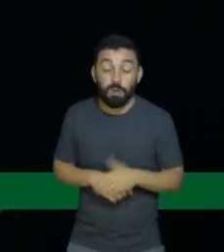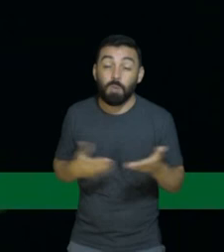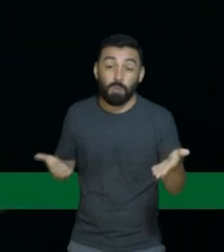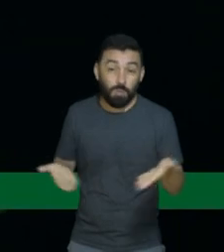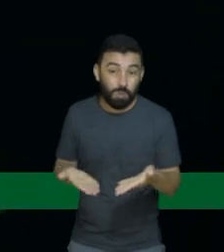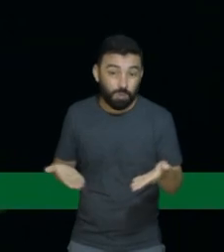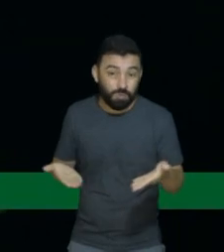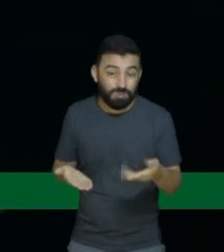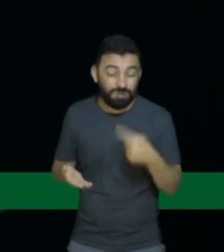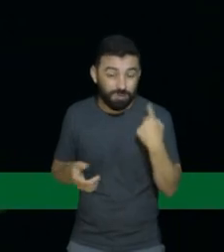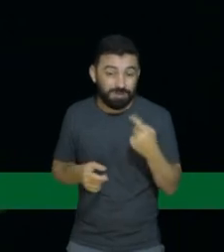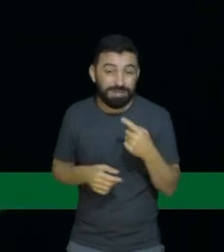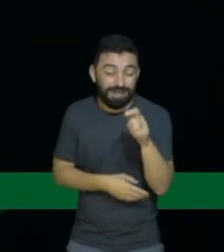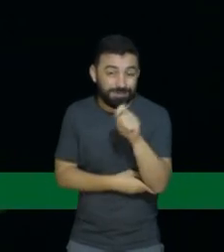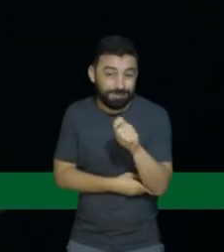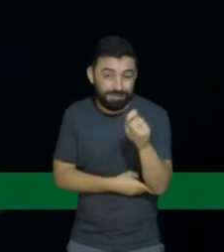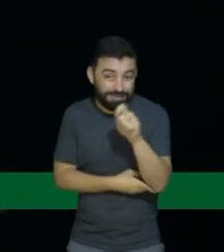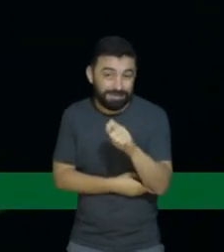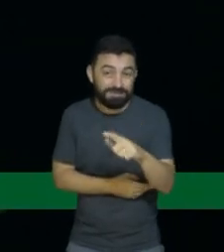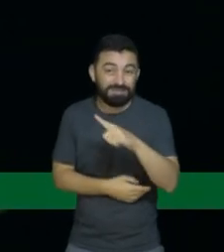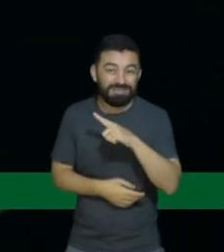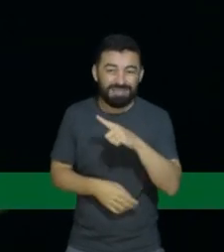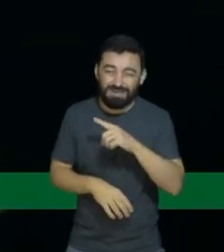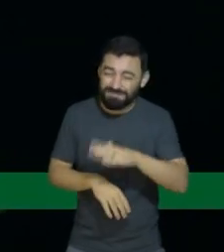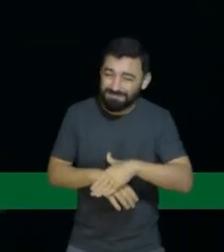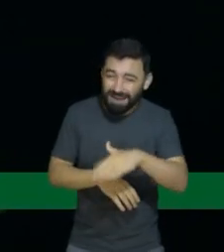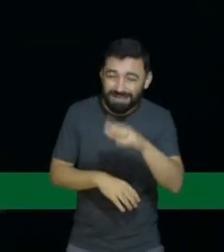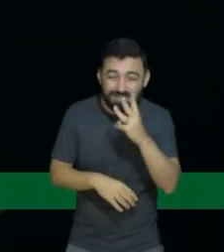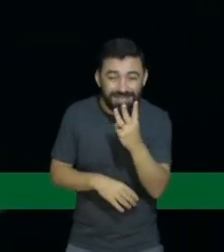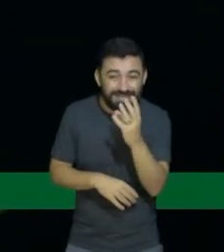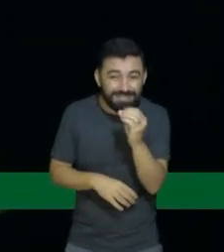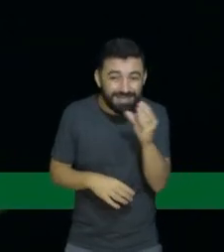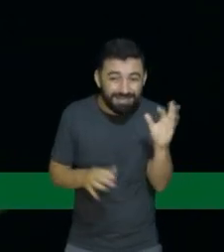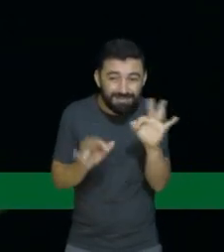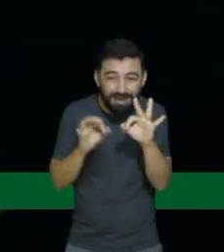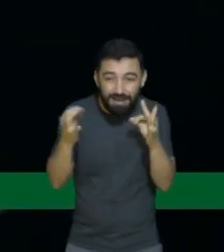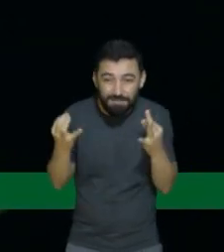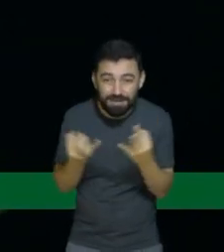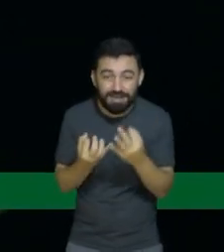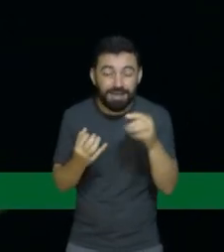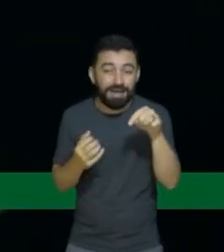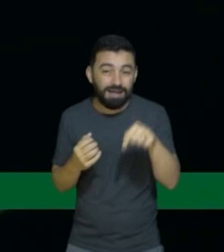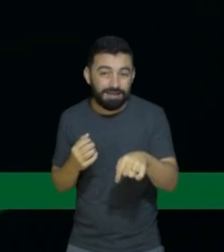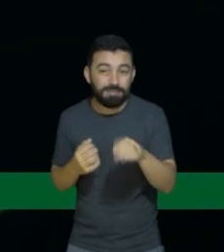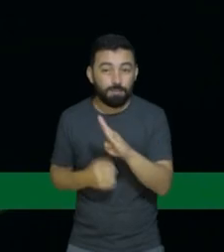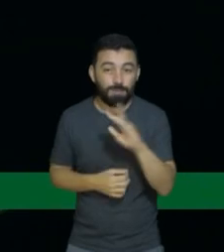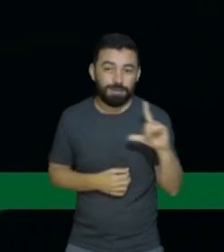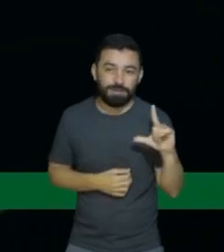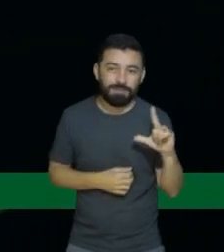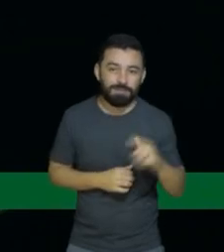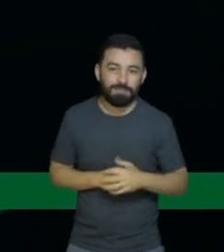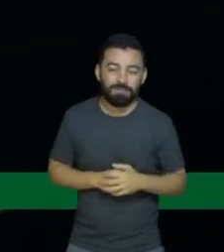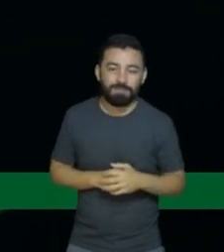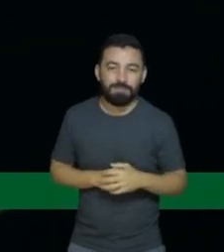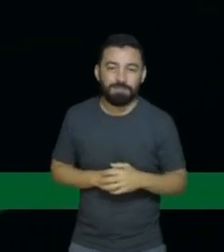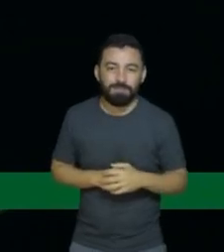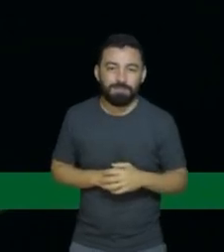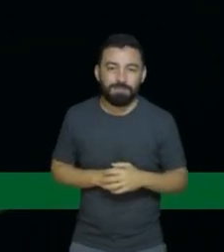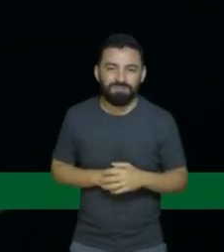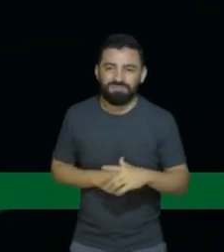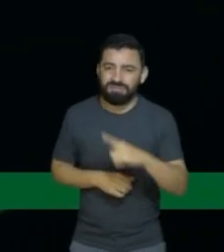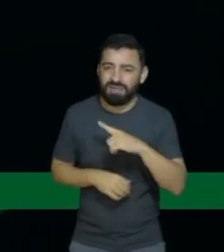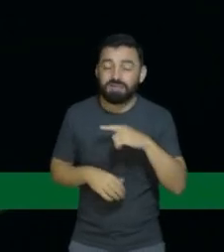a nossa Associação beneficia mais de 300 famílias aqui em aqui em Blumenau são